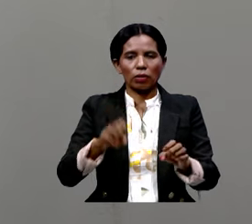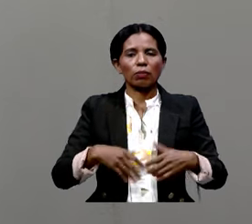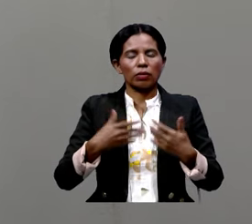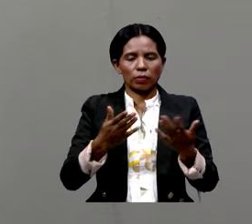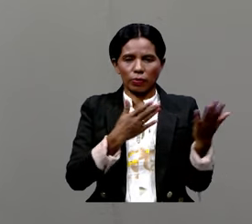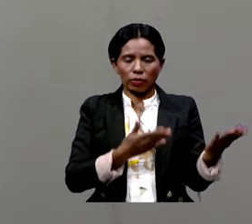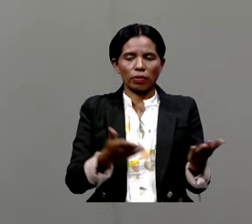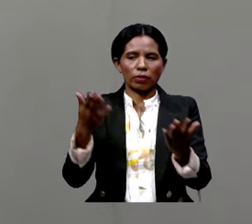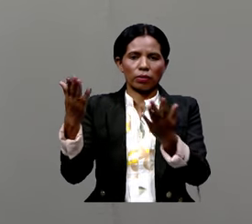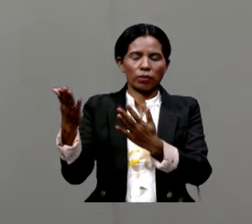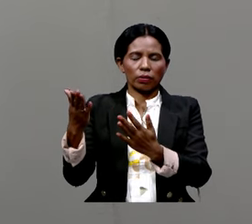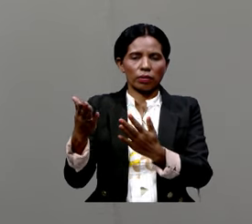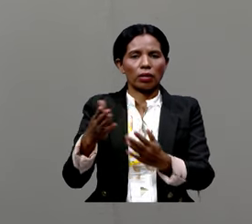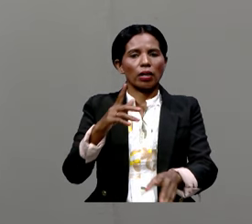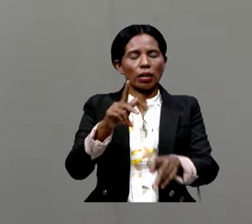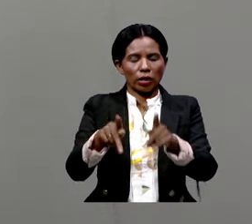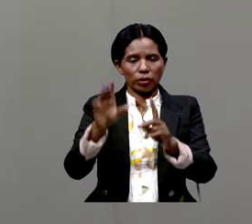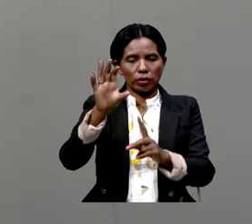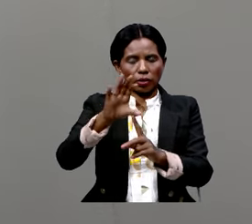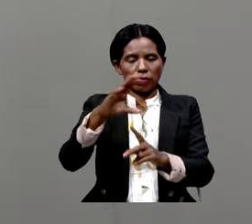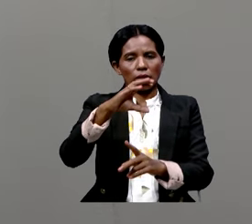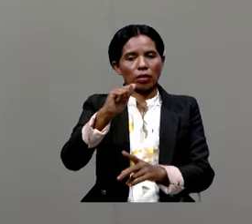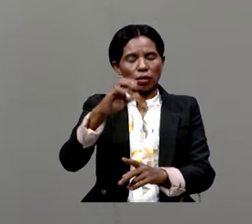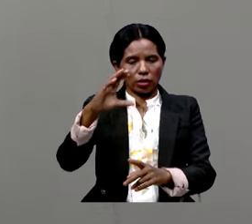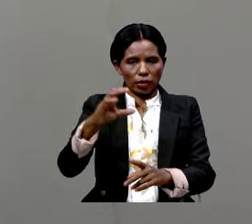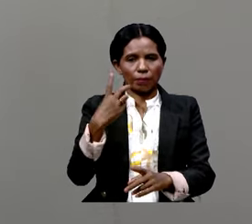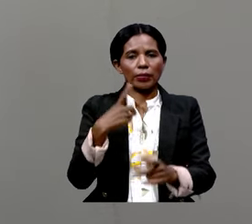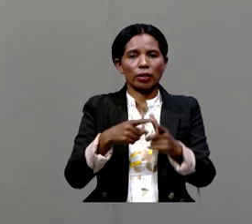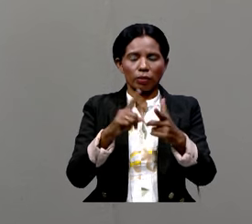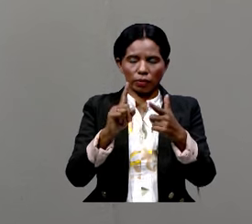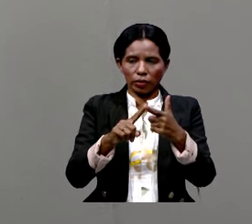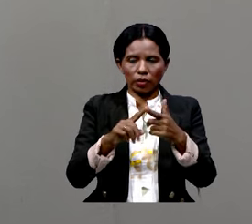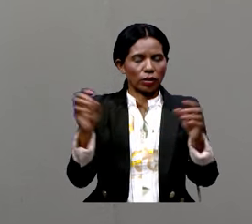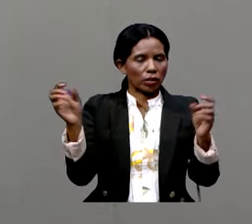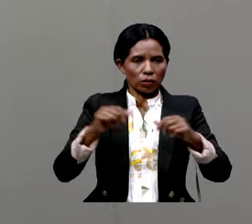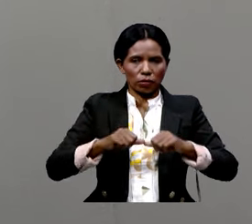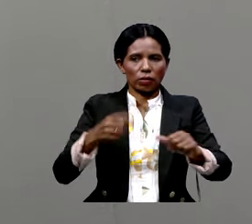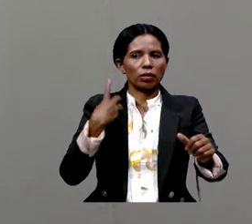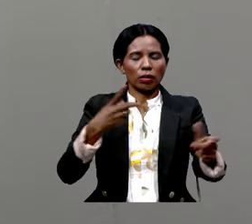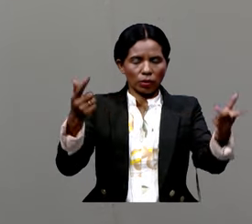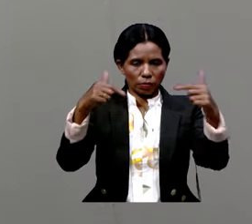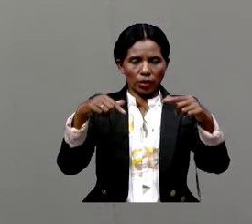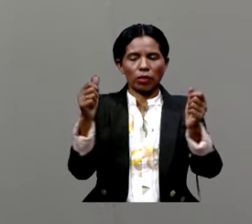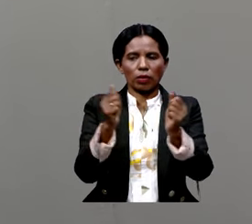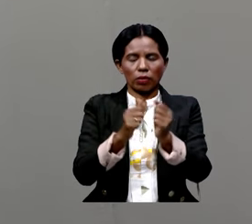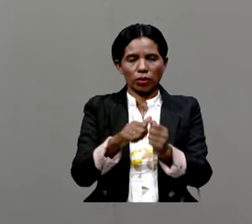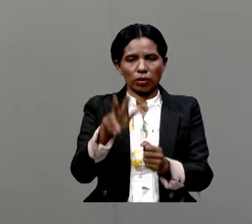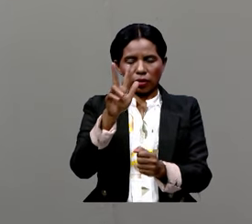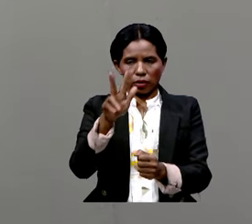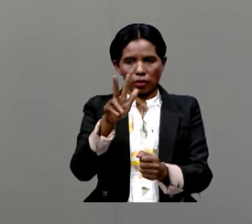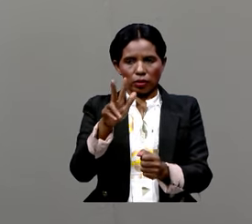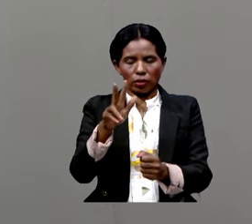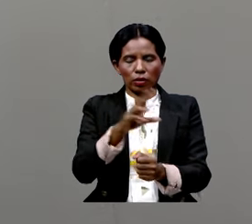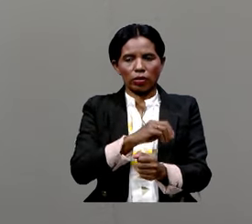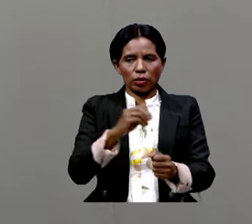submete candidato no BQ até o presidente. Submissão da segundo livro nela avança, não, mas agora também foi da terceiro